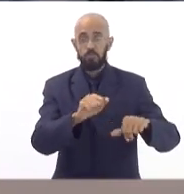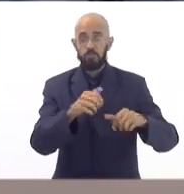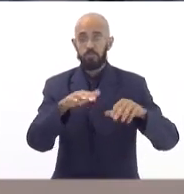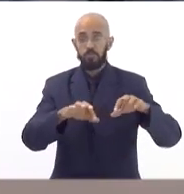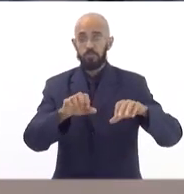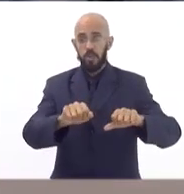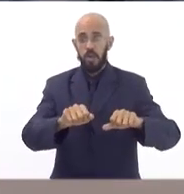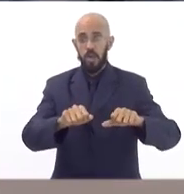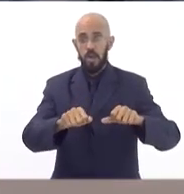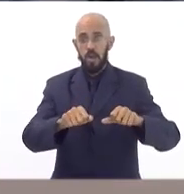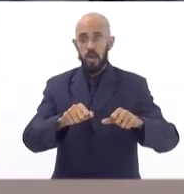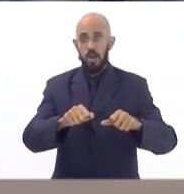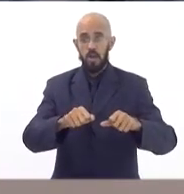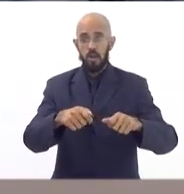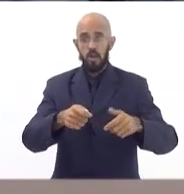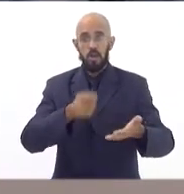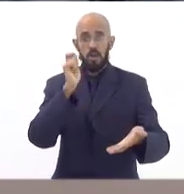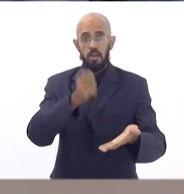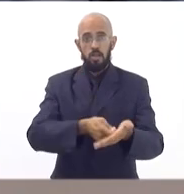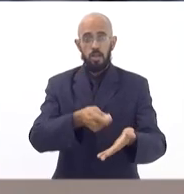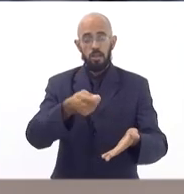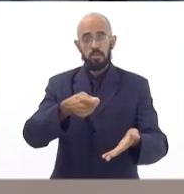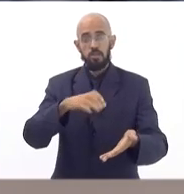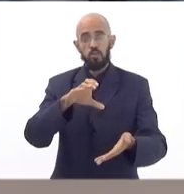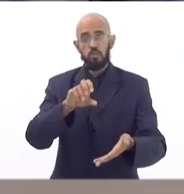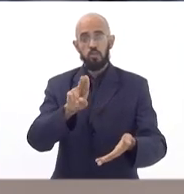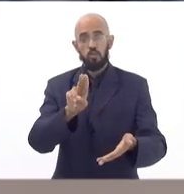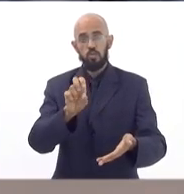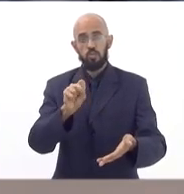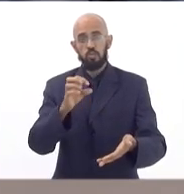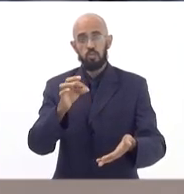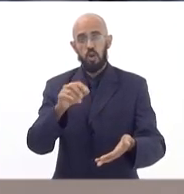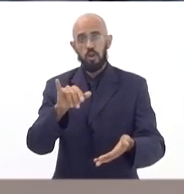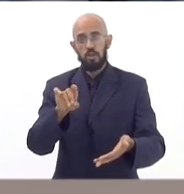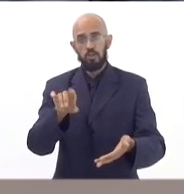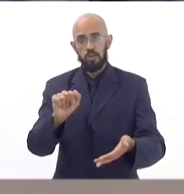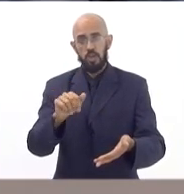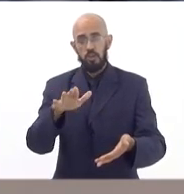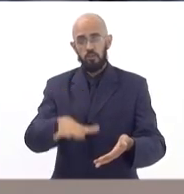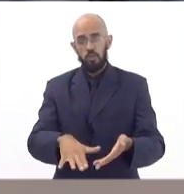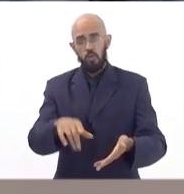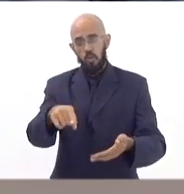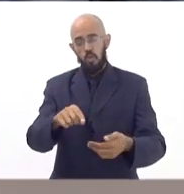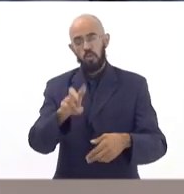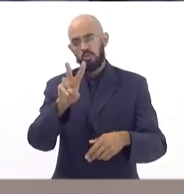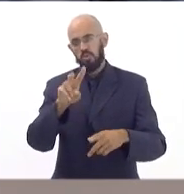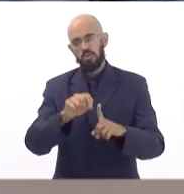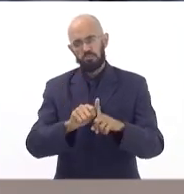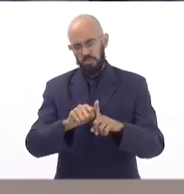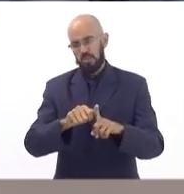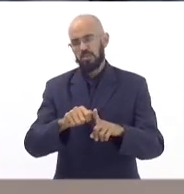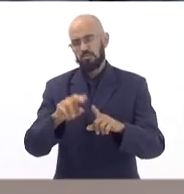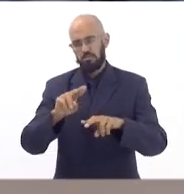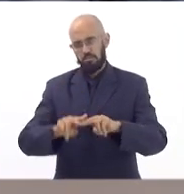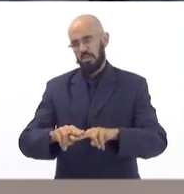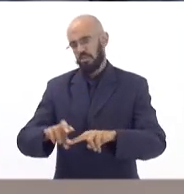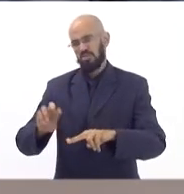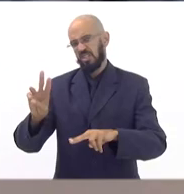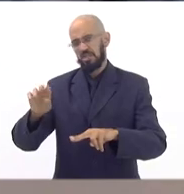e deve permanecer preso até com os dois três meses preso então